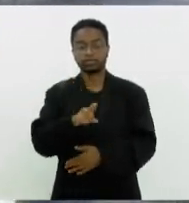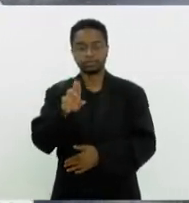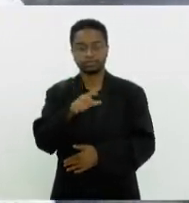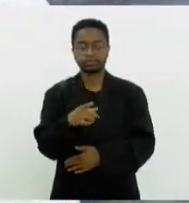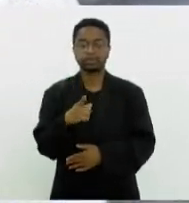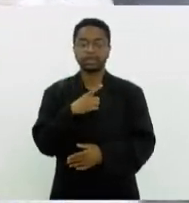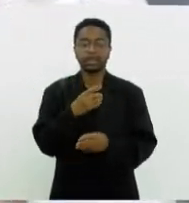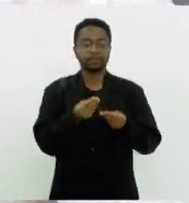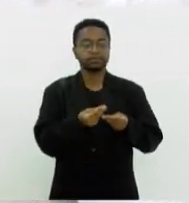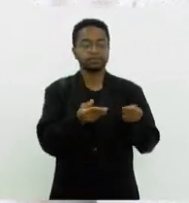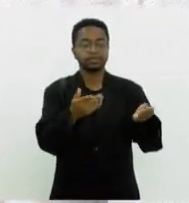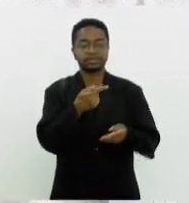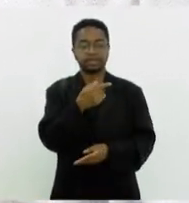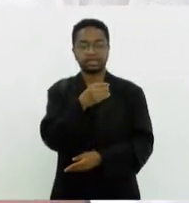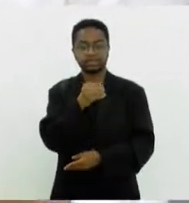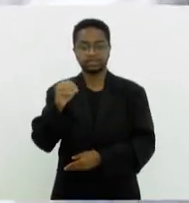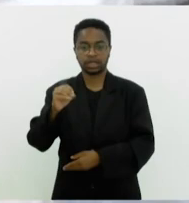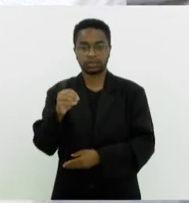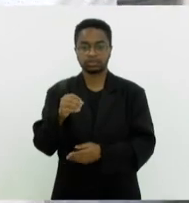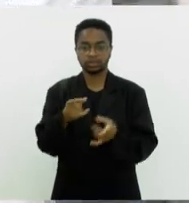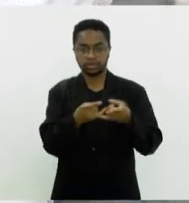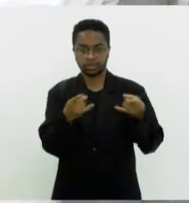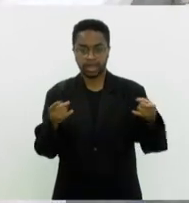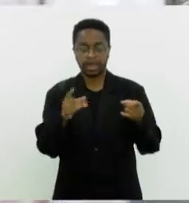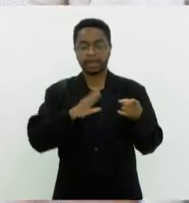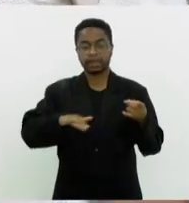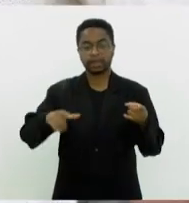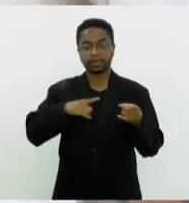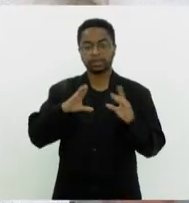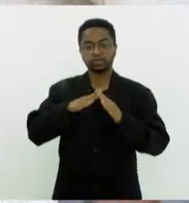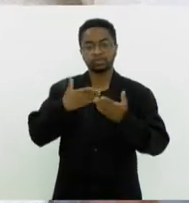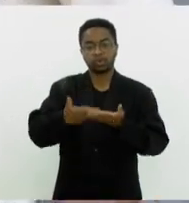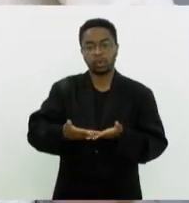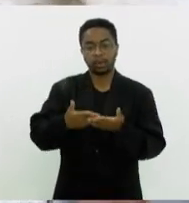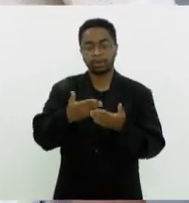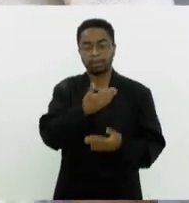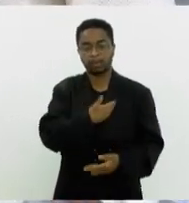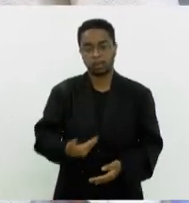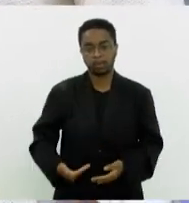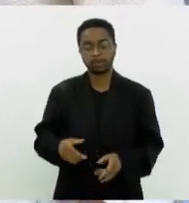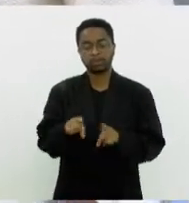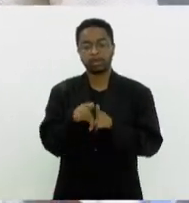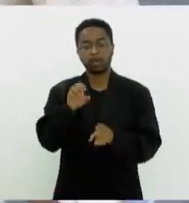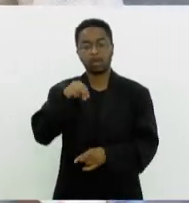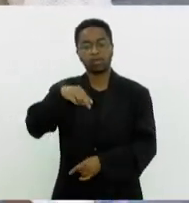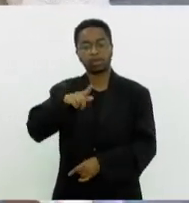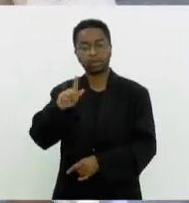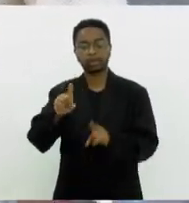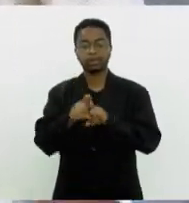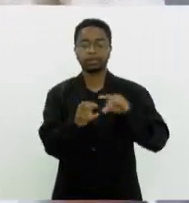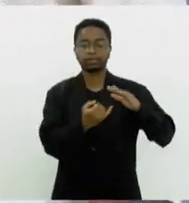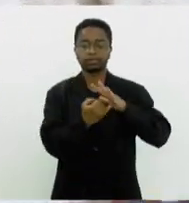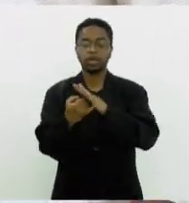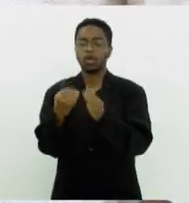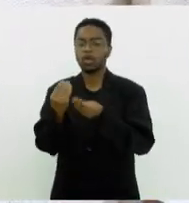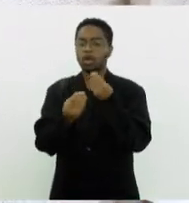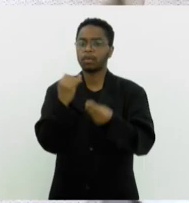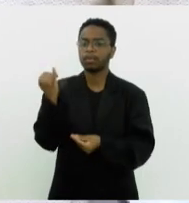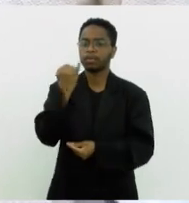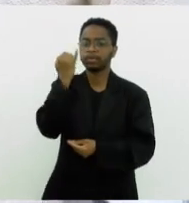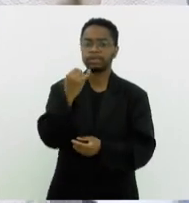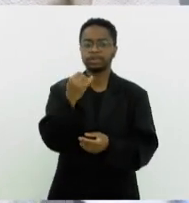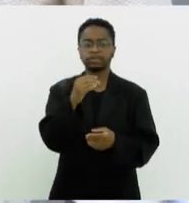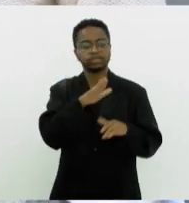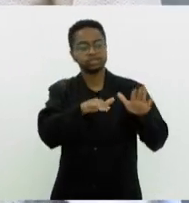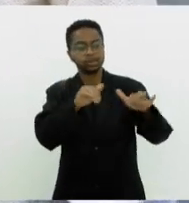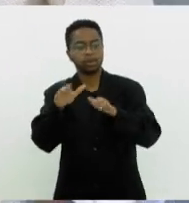distribuídos 700 ingressos para as crianças de colégio público, de ONGs e de instituições. Qual a importância de atrair esse público mais jovem também para o teatro